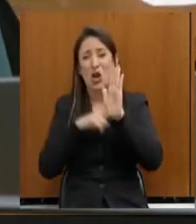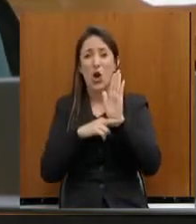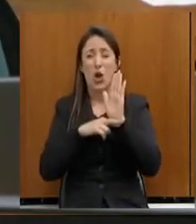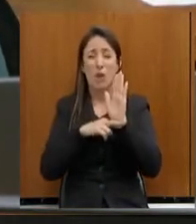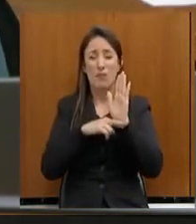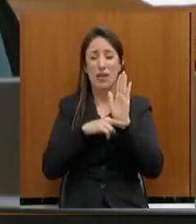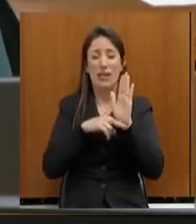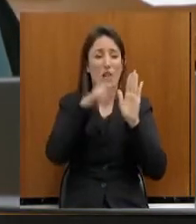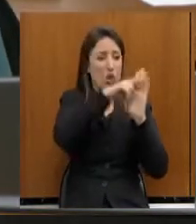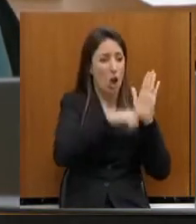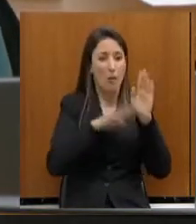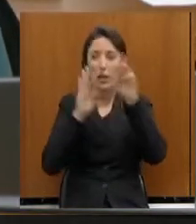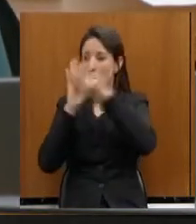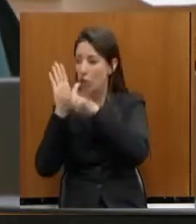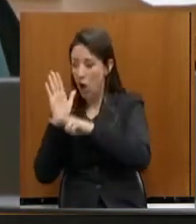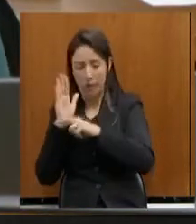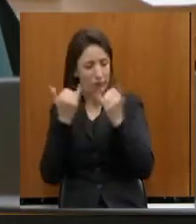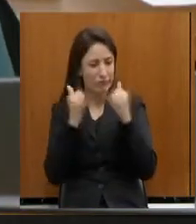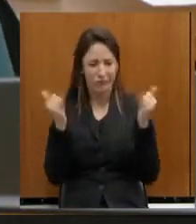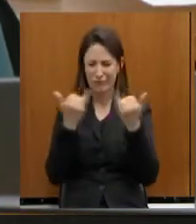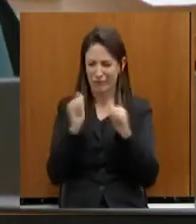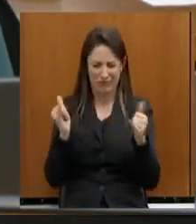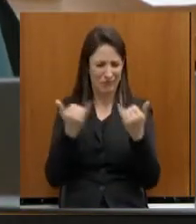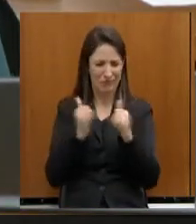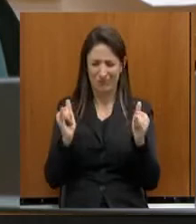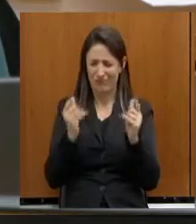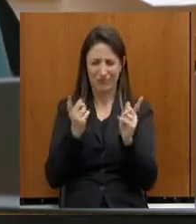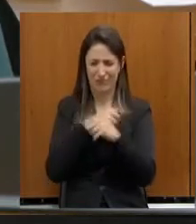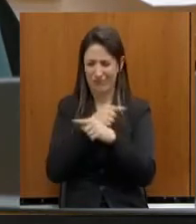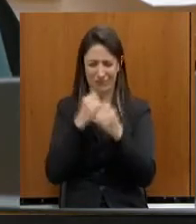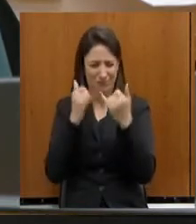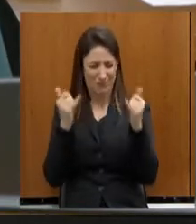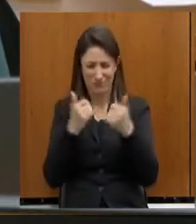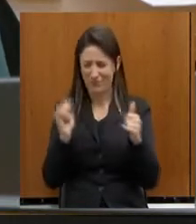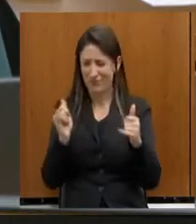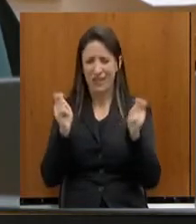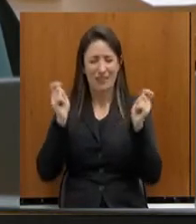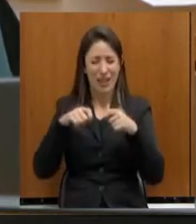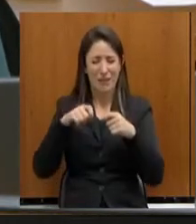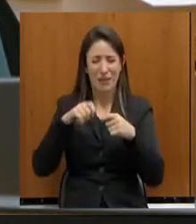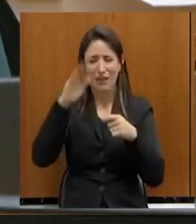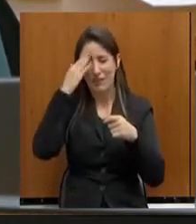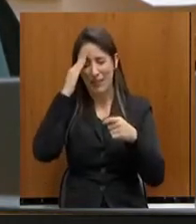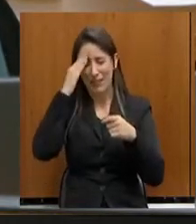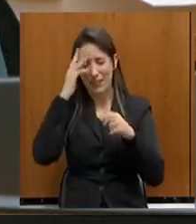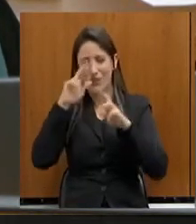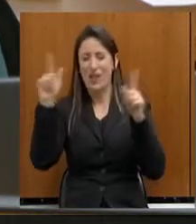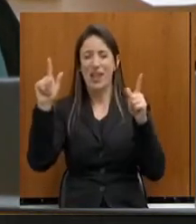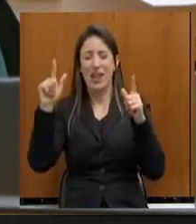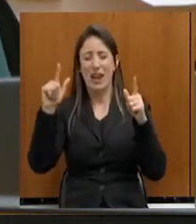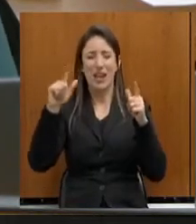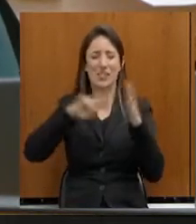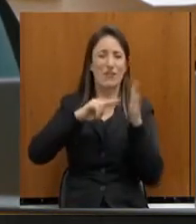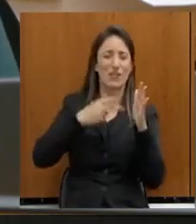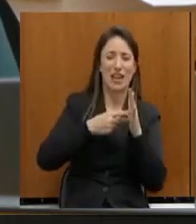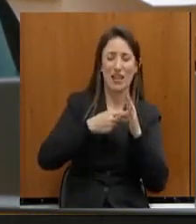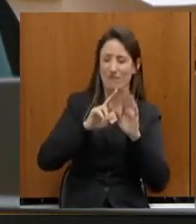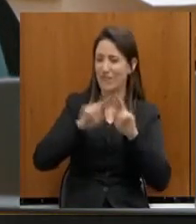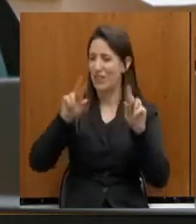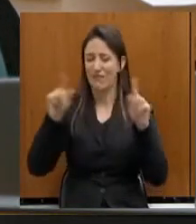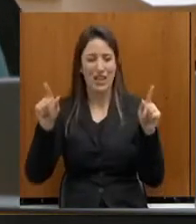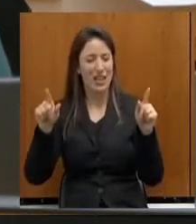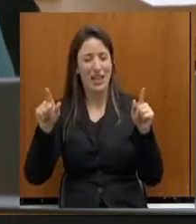entre si que abre a p é de uma interpretação absolutamente Ampla e geram judicializar ações